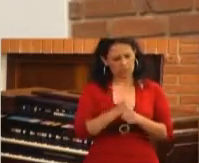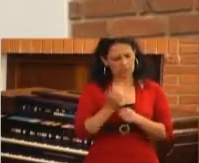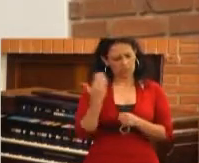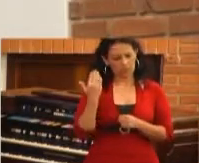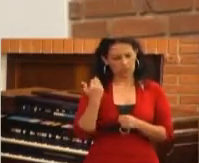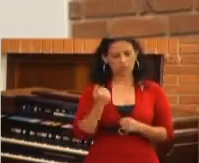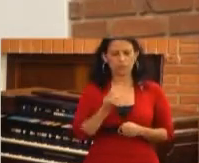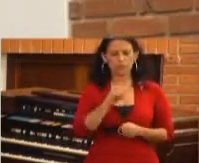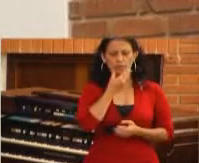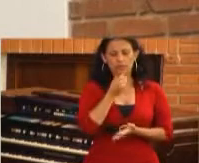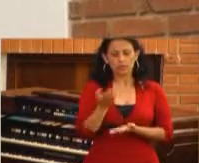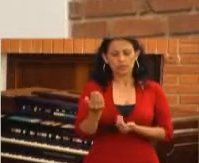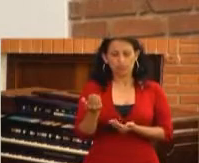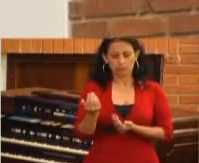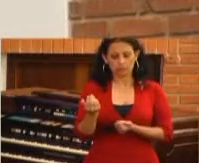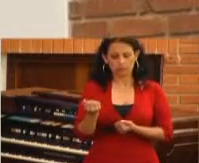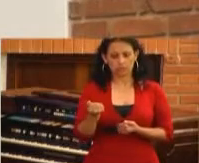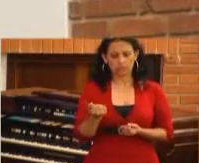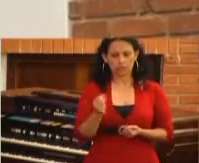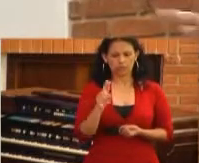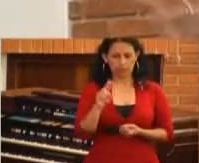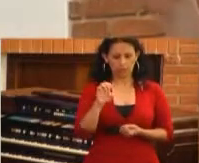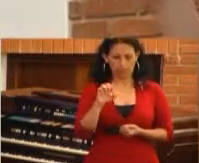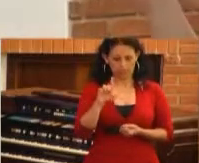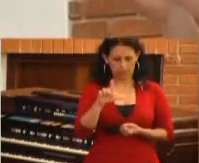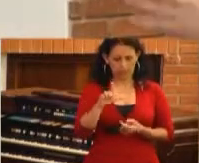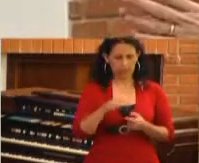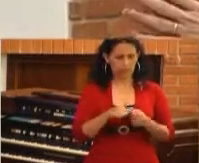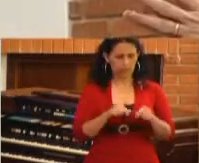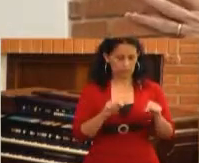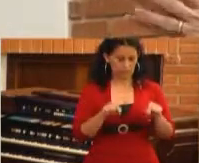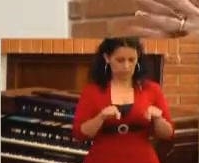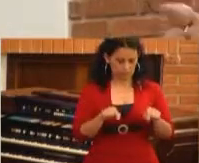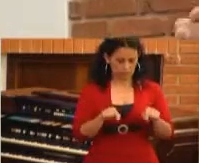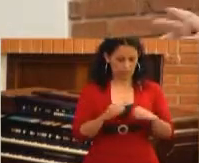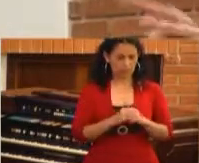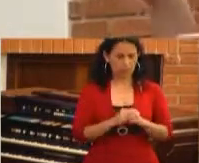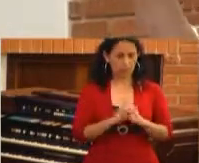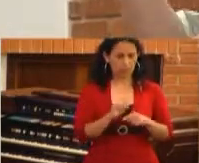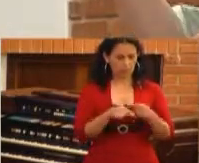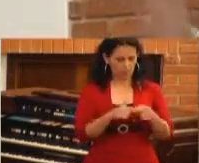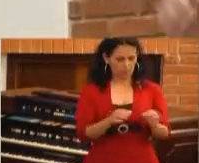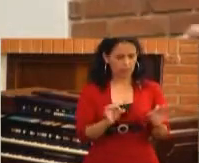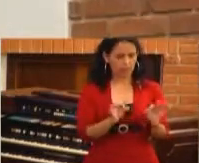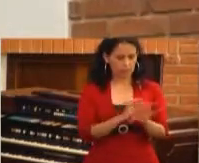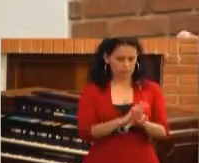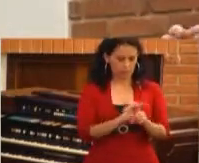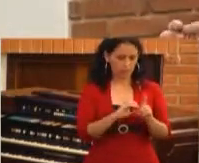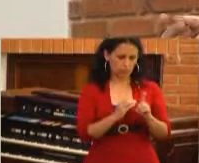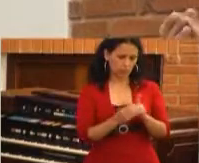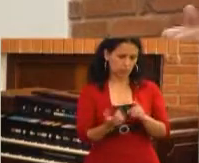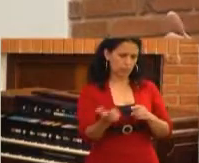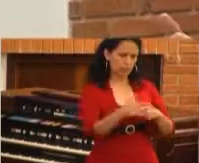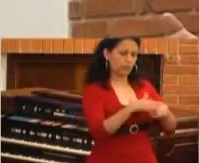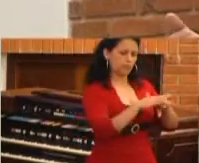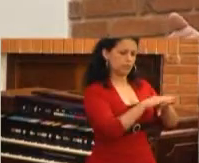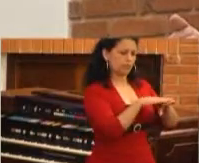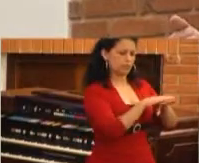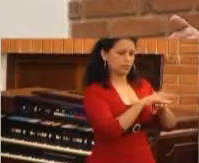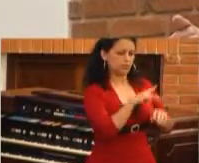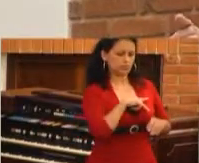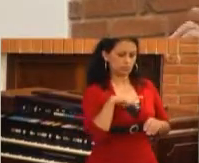participava da reunião aqui. Logo após a reunião, ele disse: Glênio, eu preciso conversar com